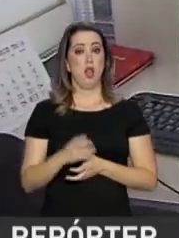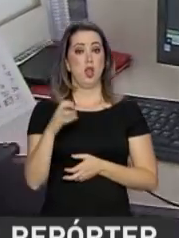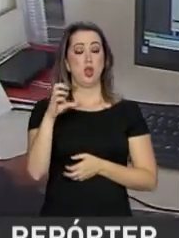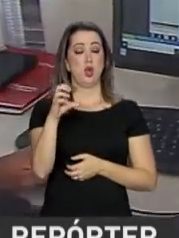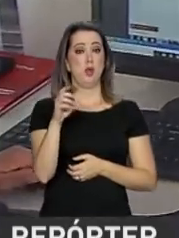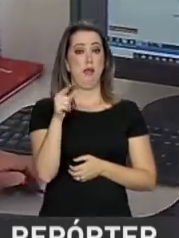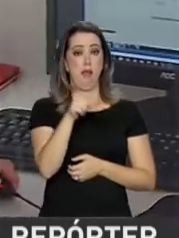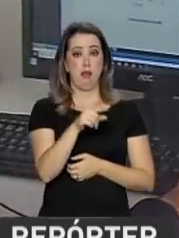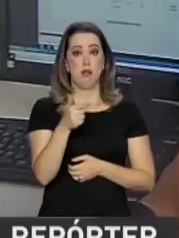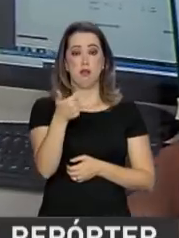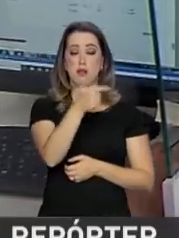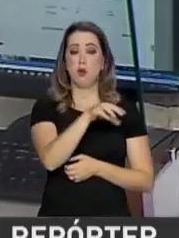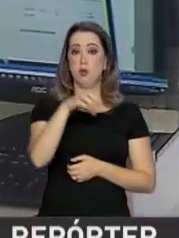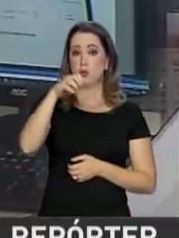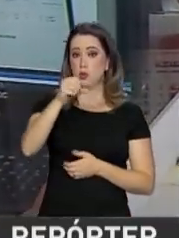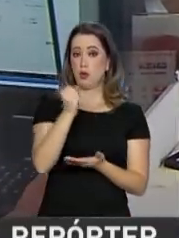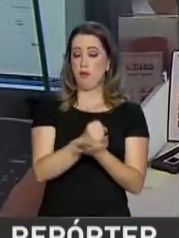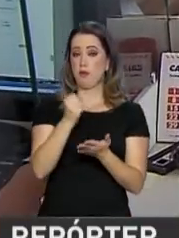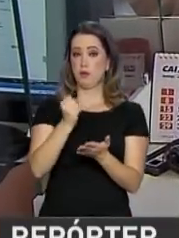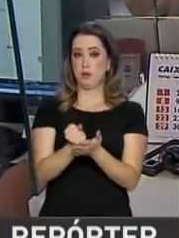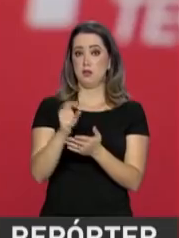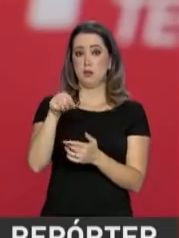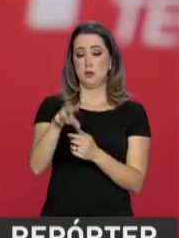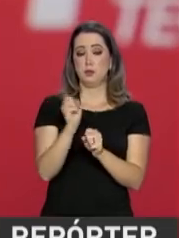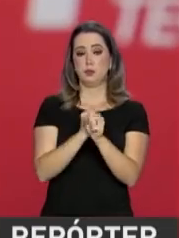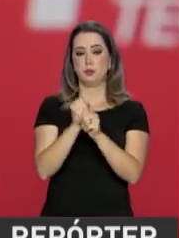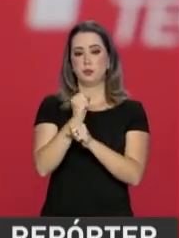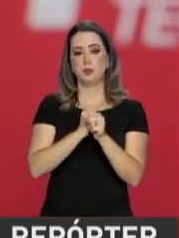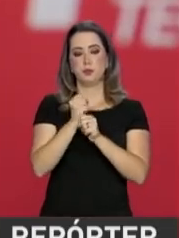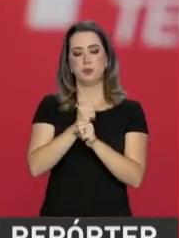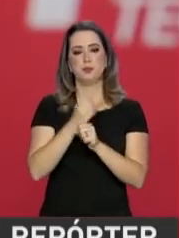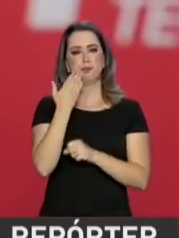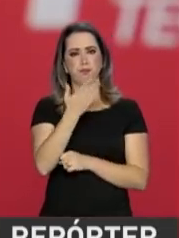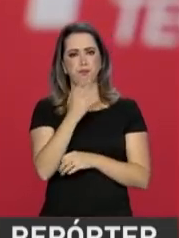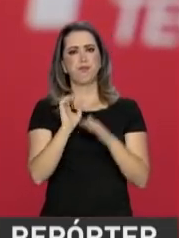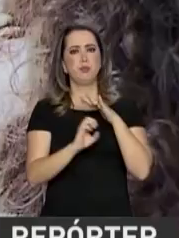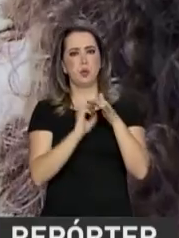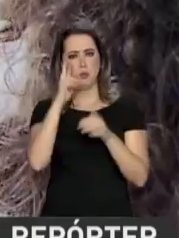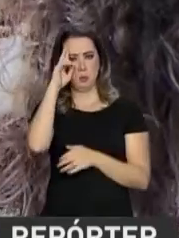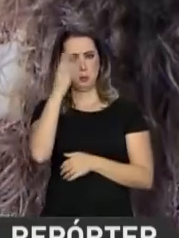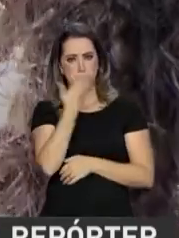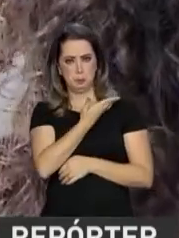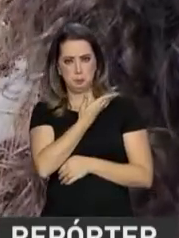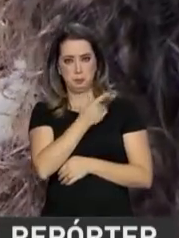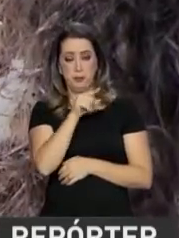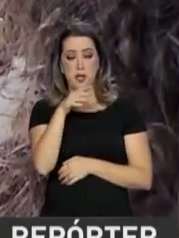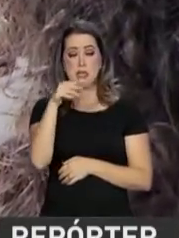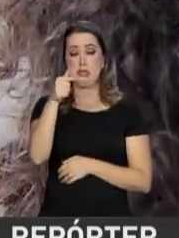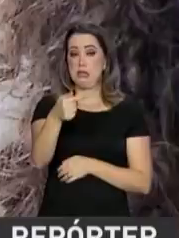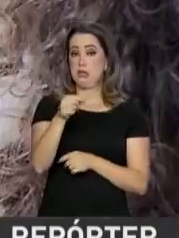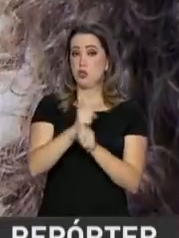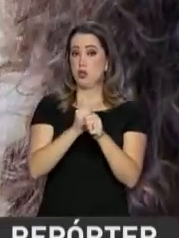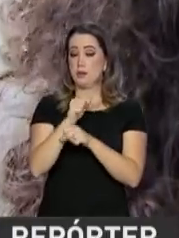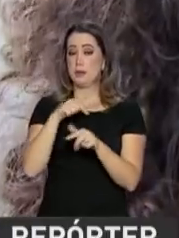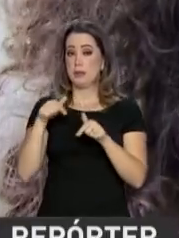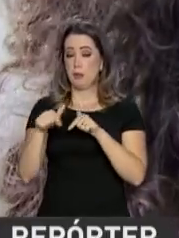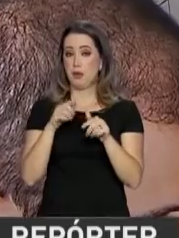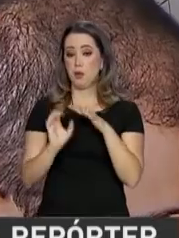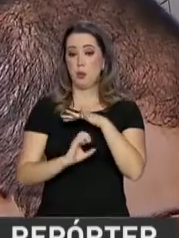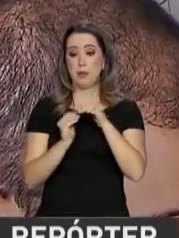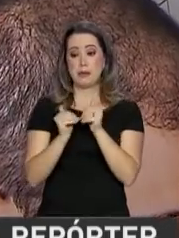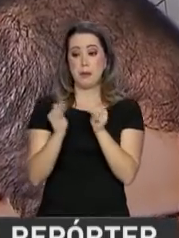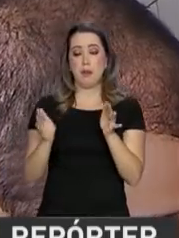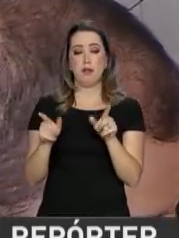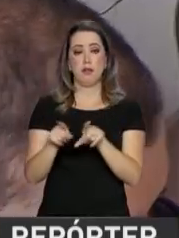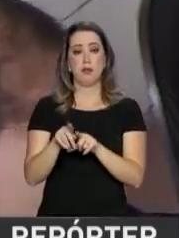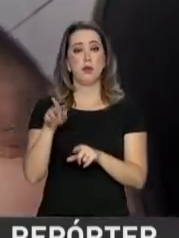nove funcionários foram contratados este ano na empresa do emerton com sete anos no mercado de tecnologia ele conta hoje com